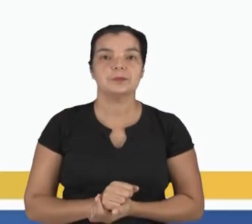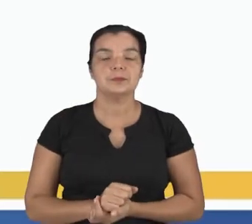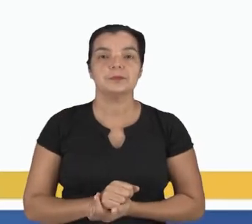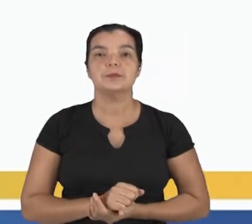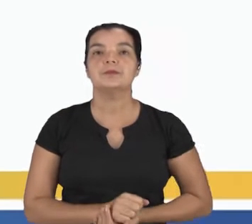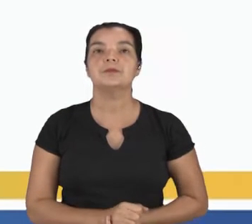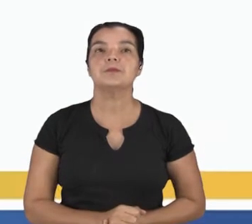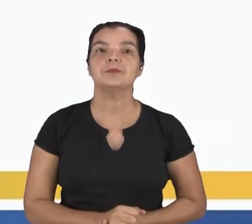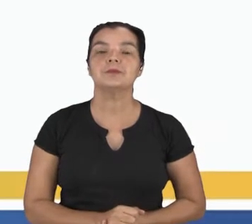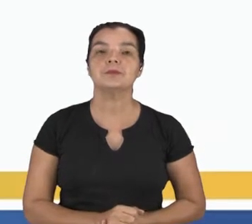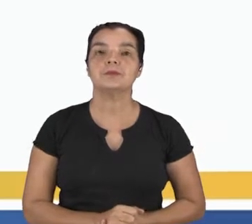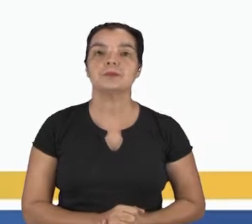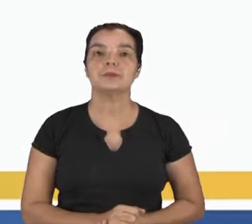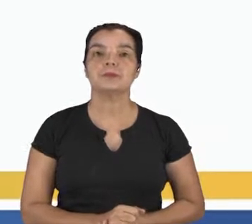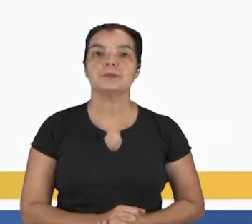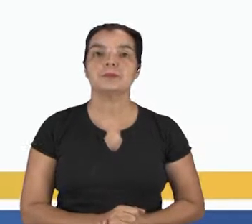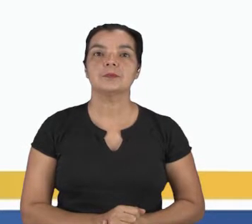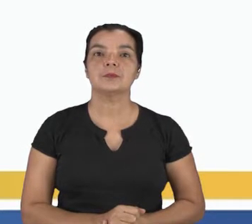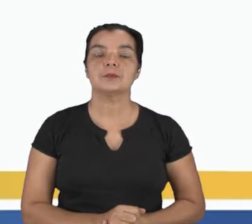só um pouquinho.